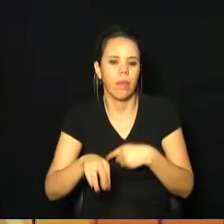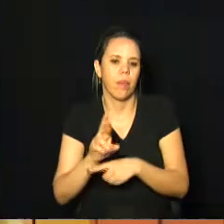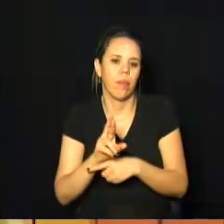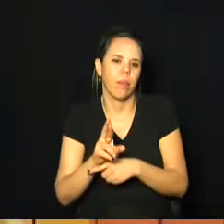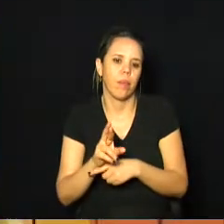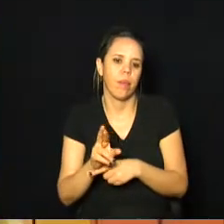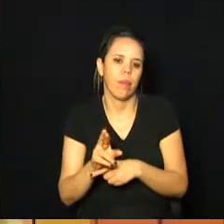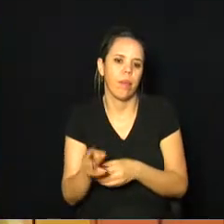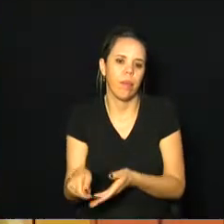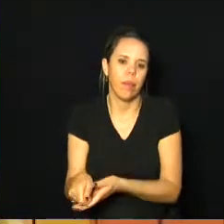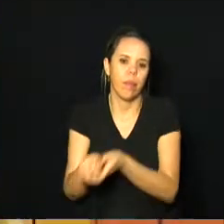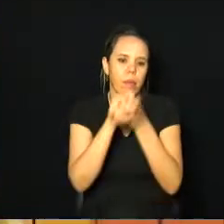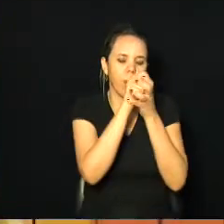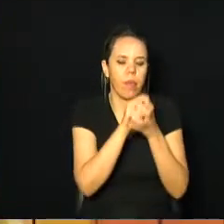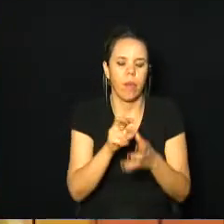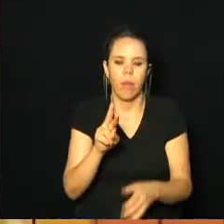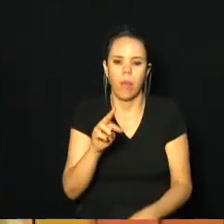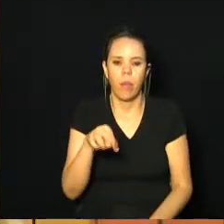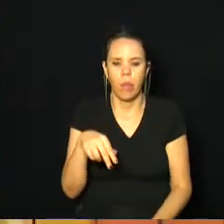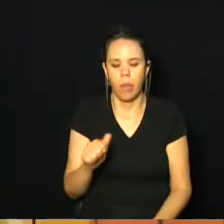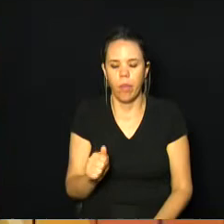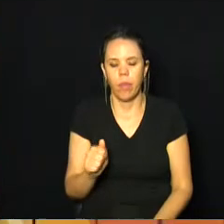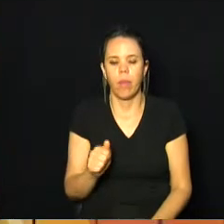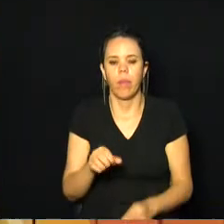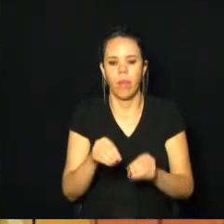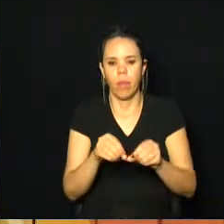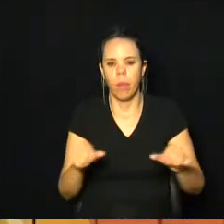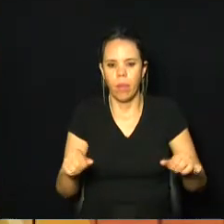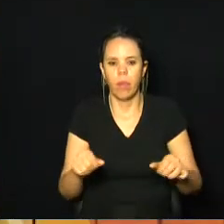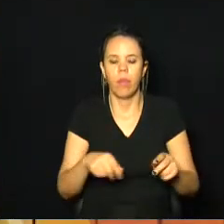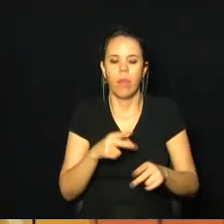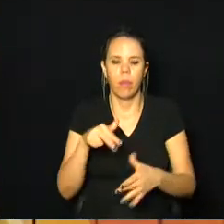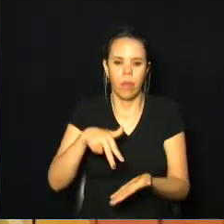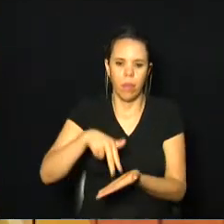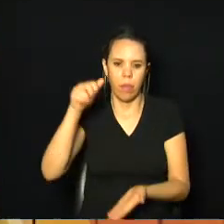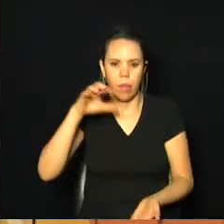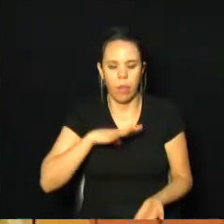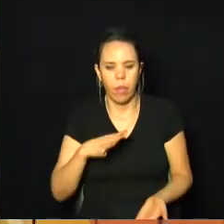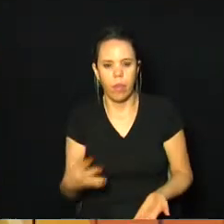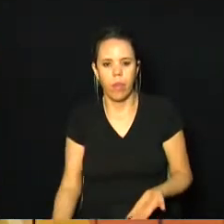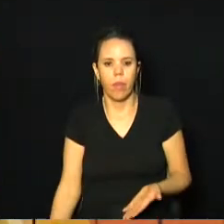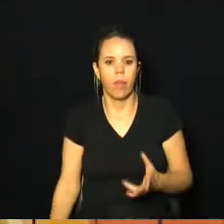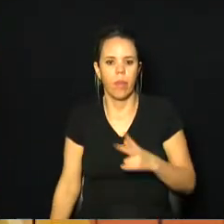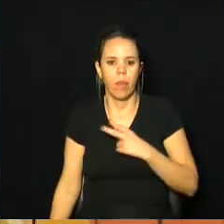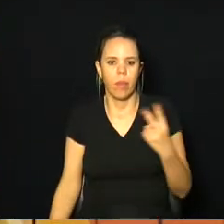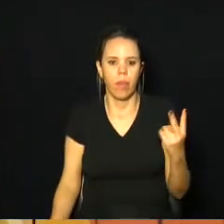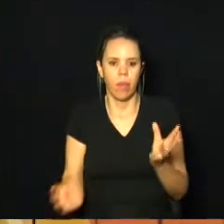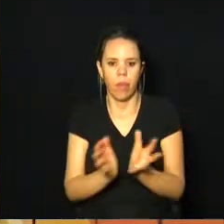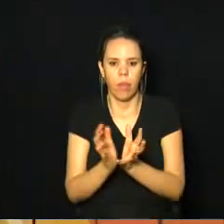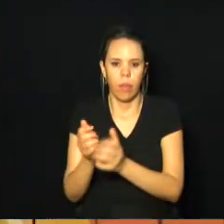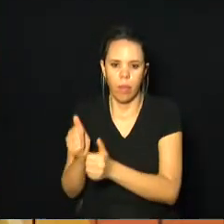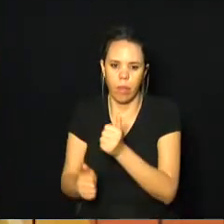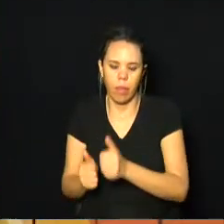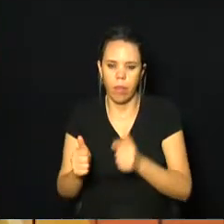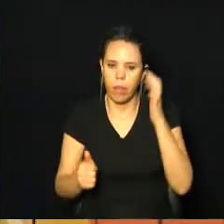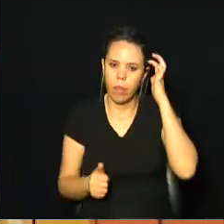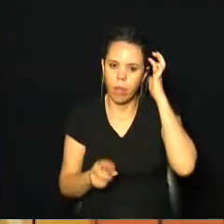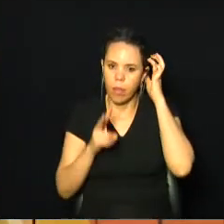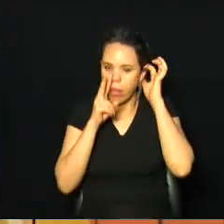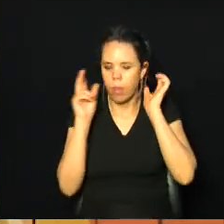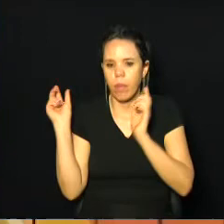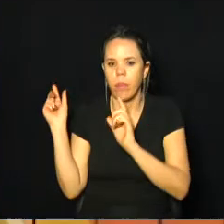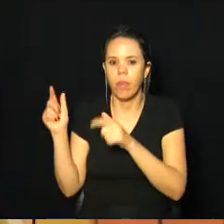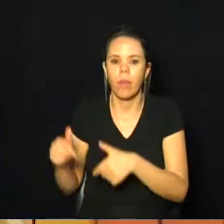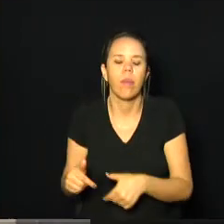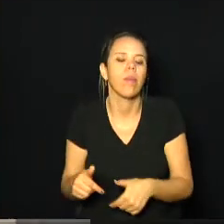como o Vôlei Renata, você tem o futsal do pulo também na cidade, você tem dois clubes de futebol que são fortes, que são